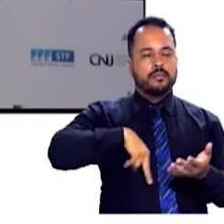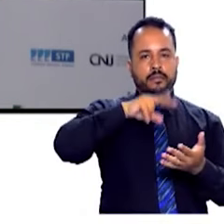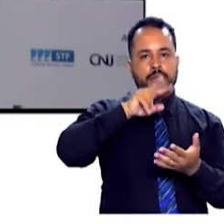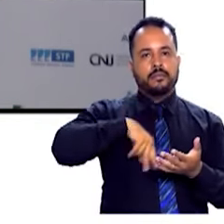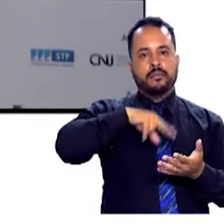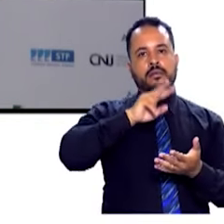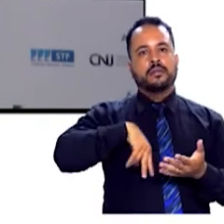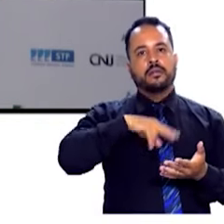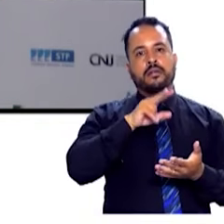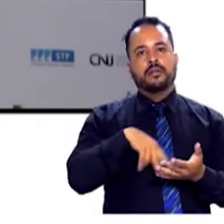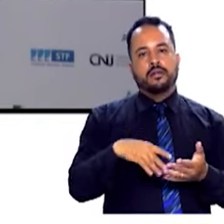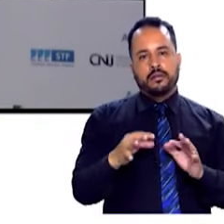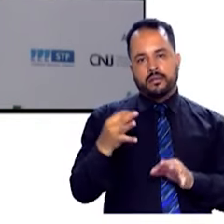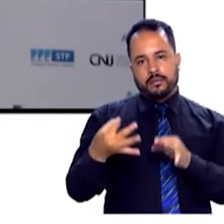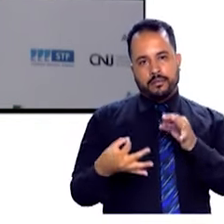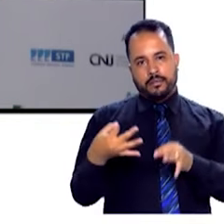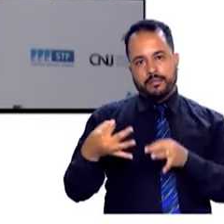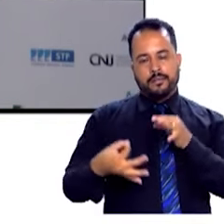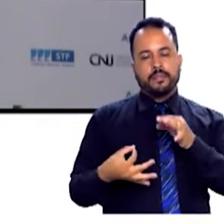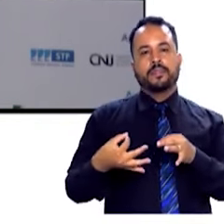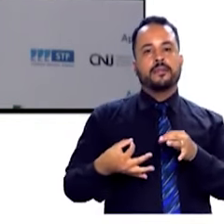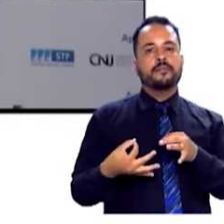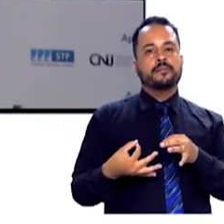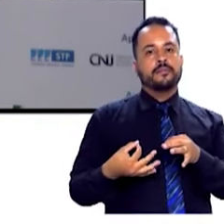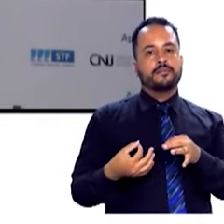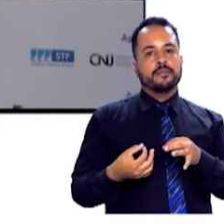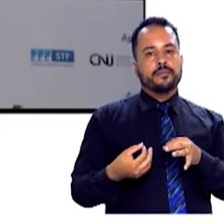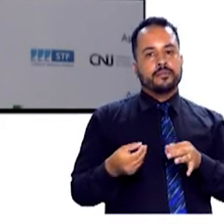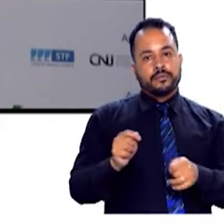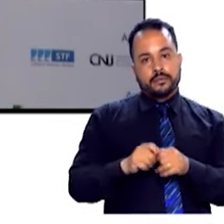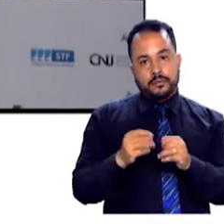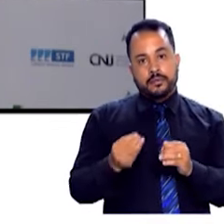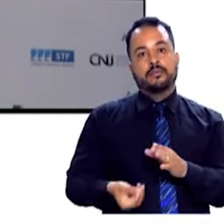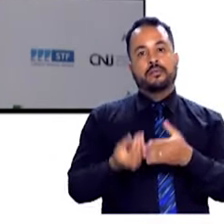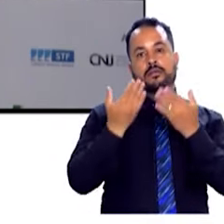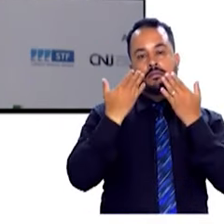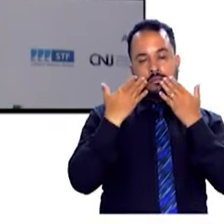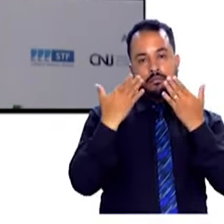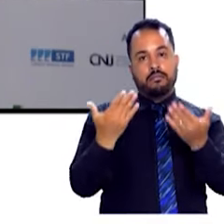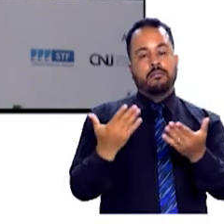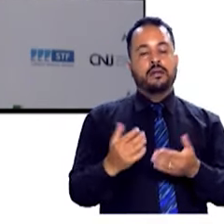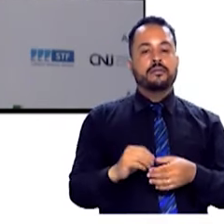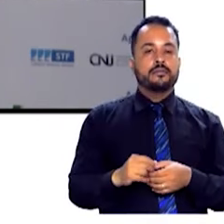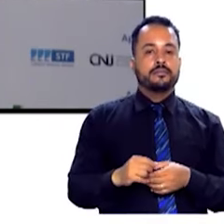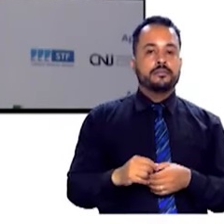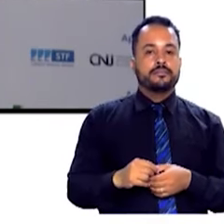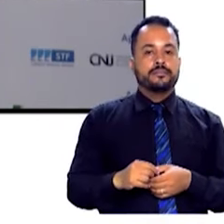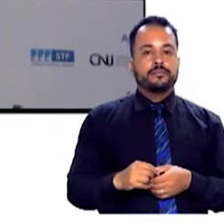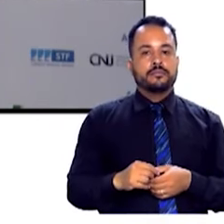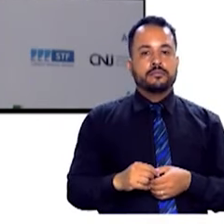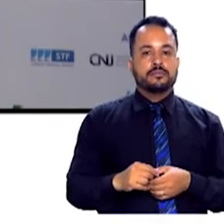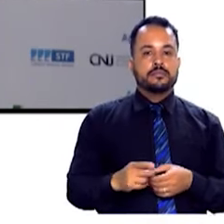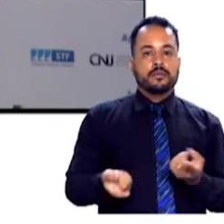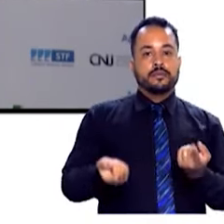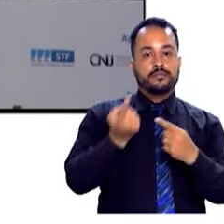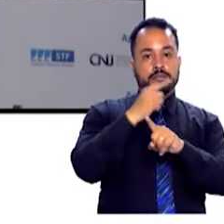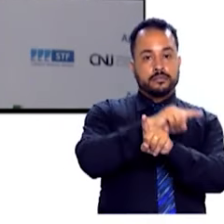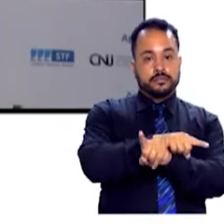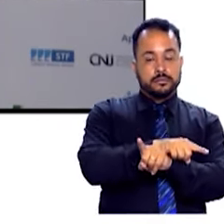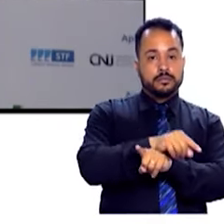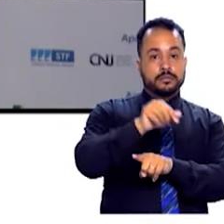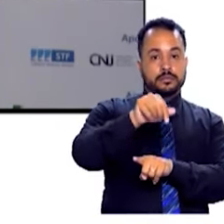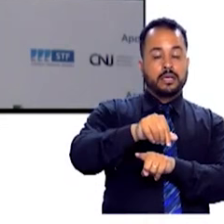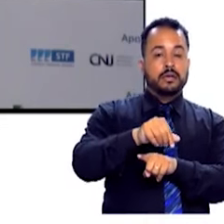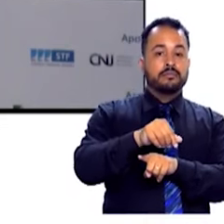perfil julgador ele faz uma pré-exposição eh da eventual divergência que vai trazer